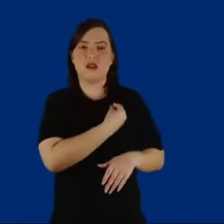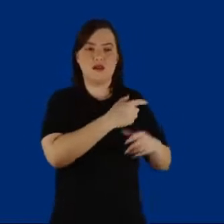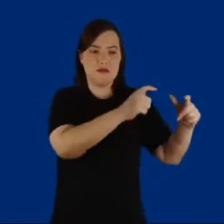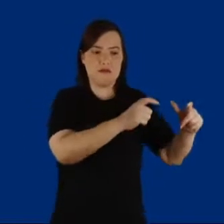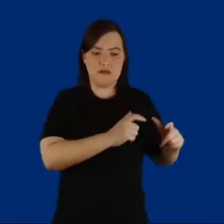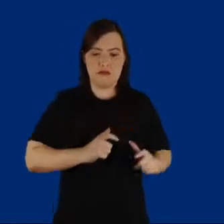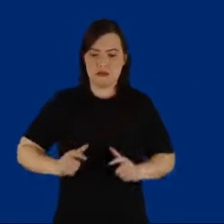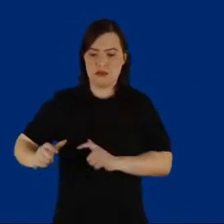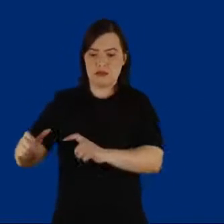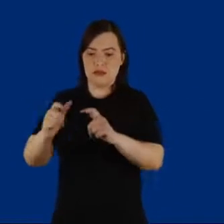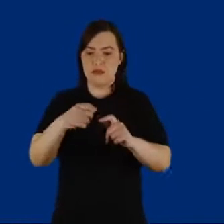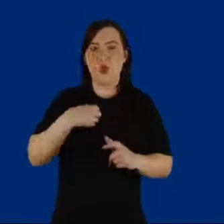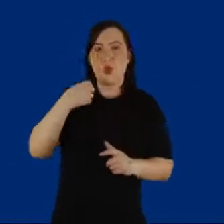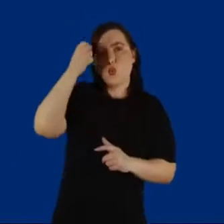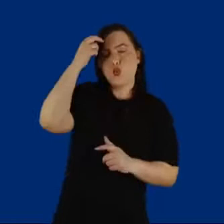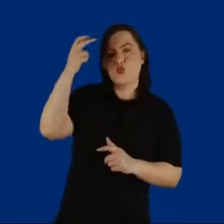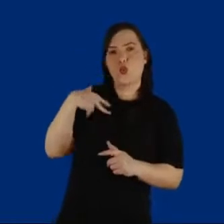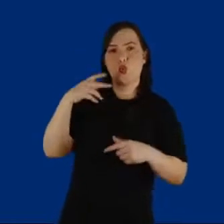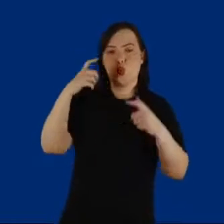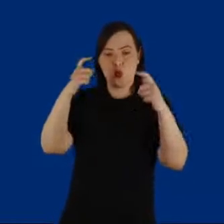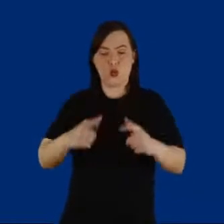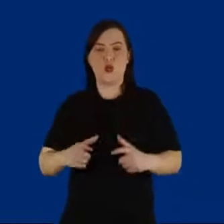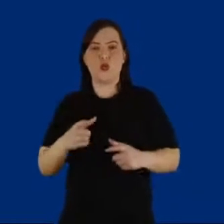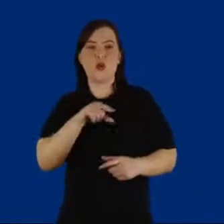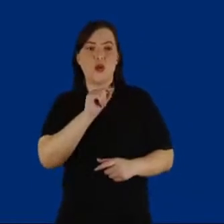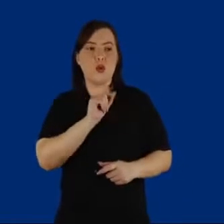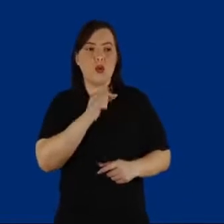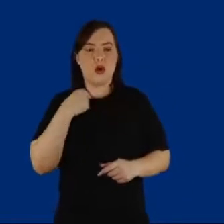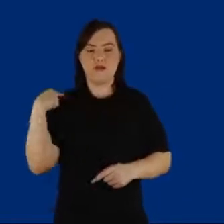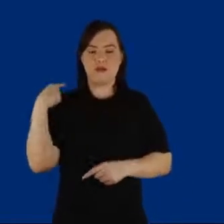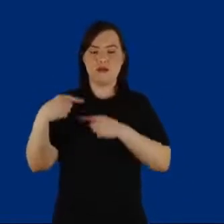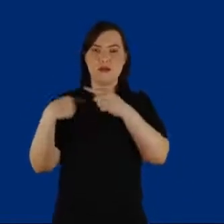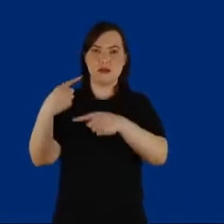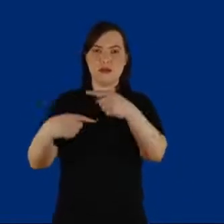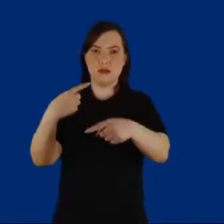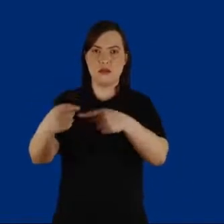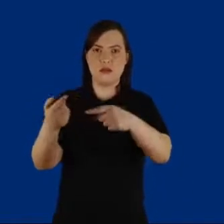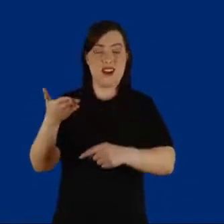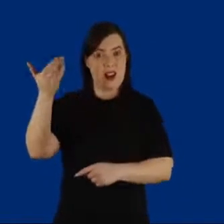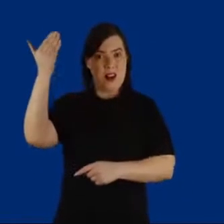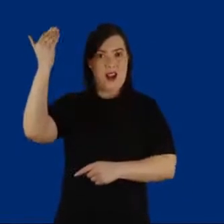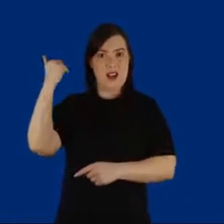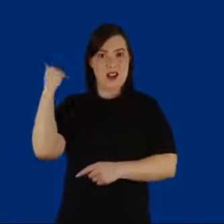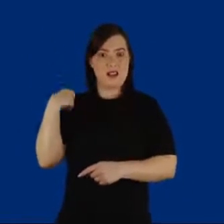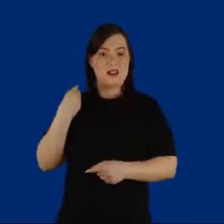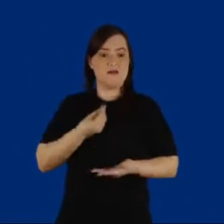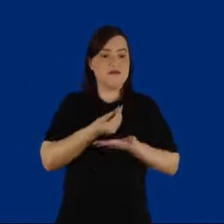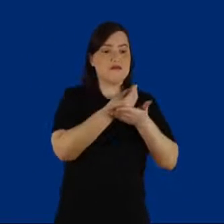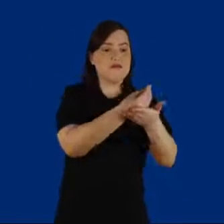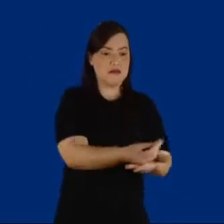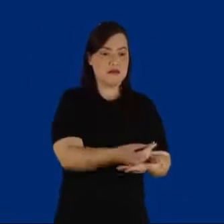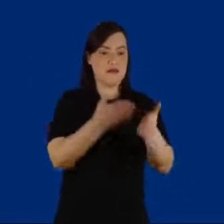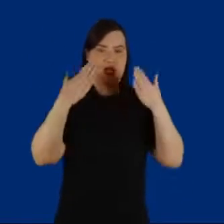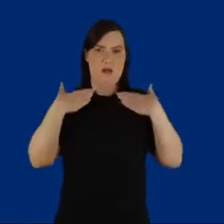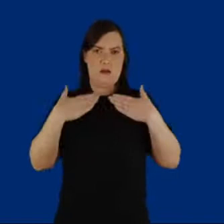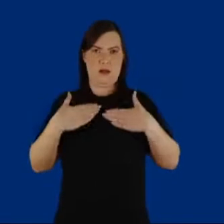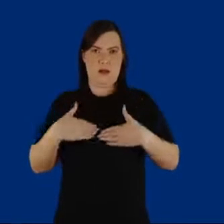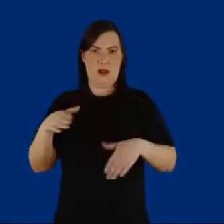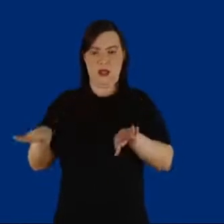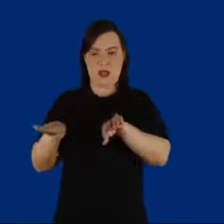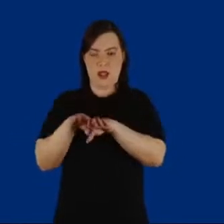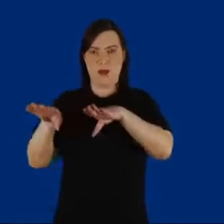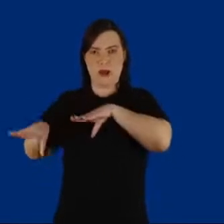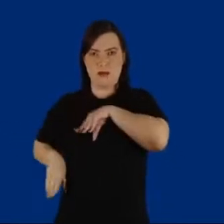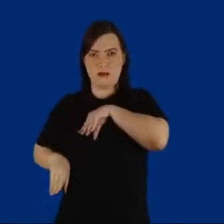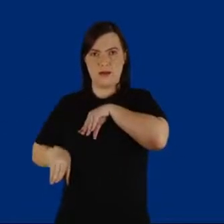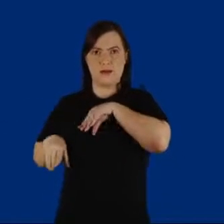qual que seria a nossa cultura local e o que as gerações antes de nós deixaram no nosso corpo e na nossa alma